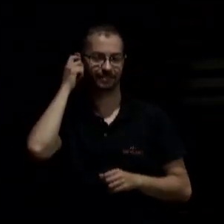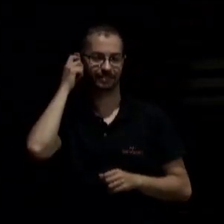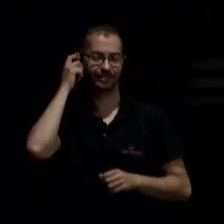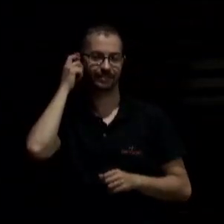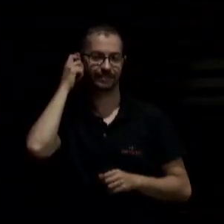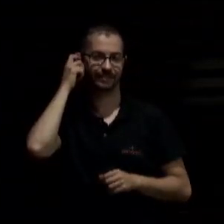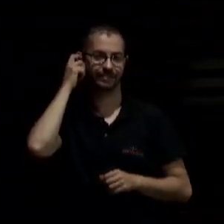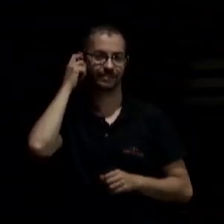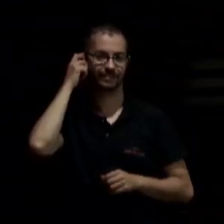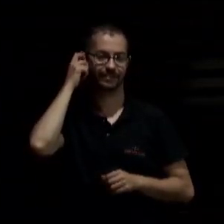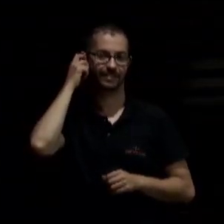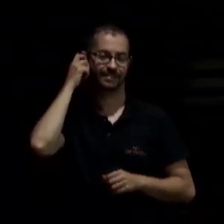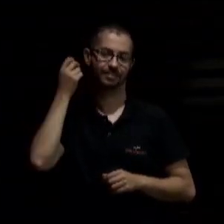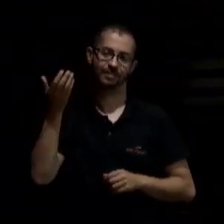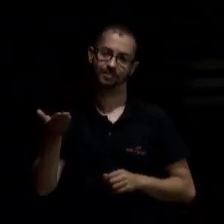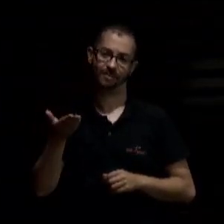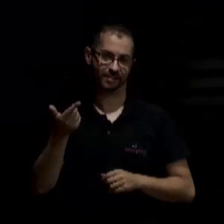mais os bagos.